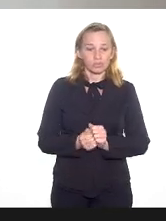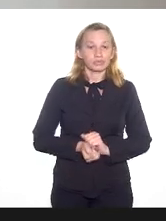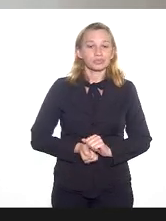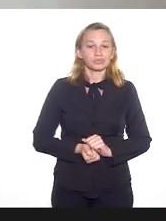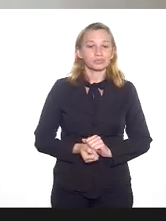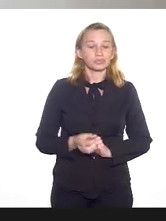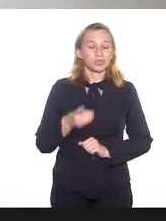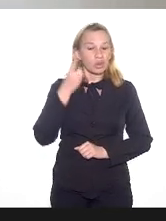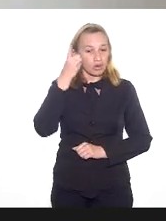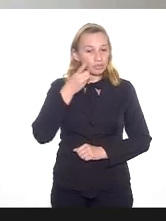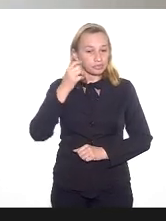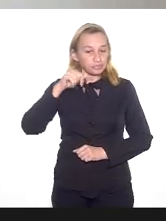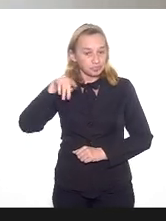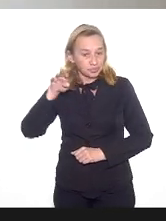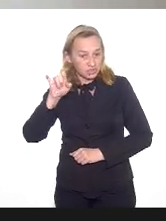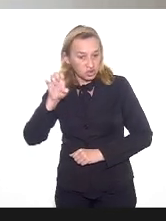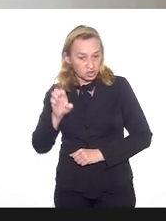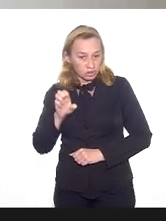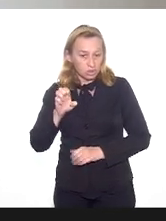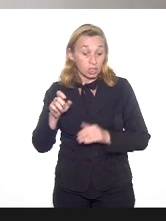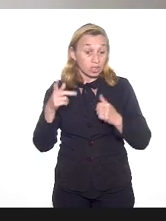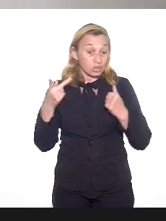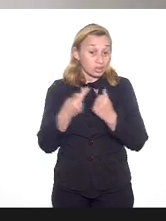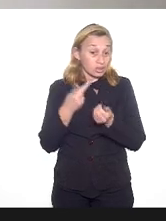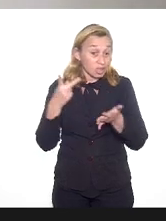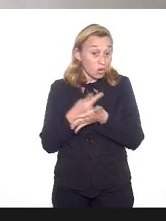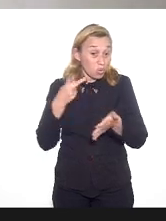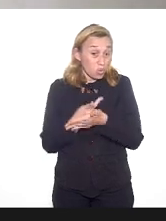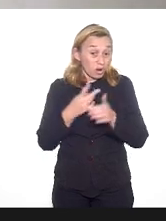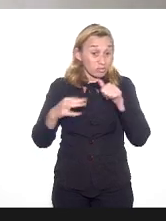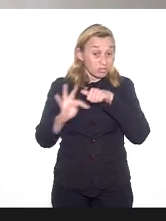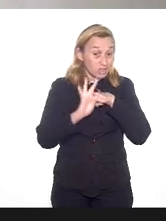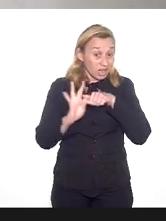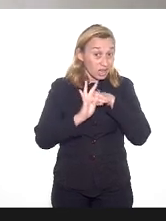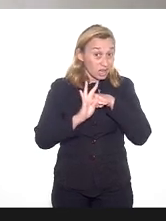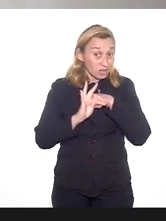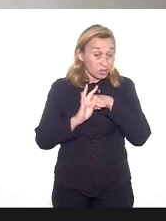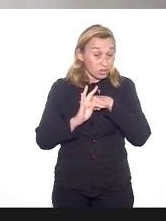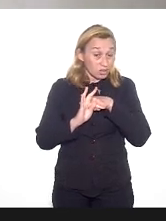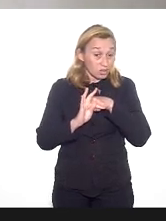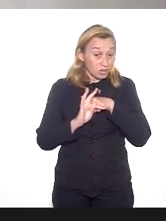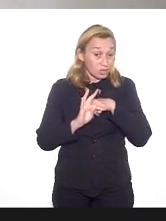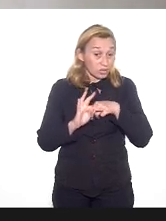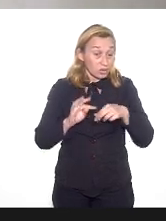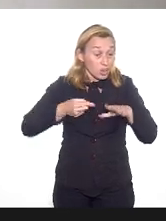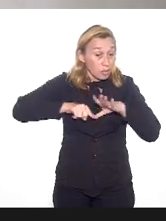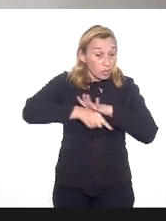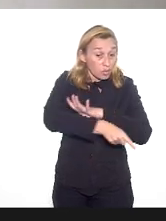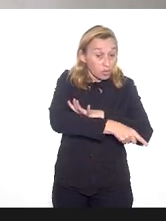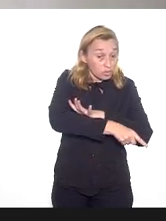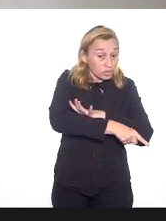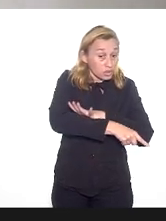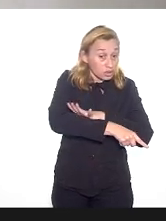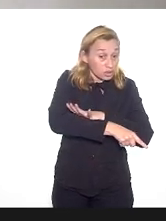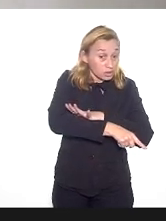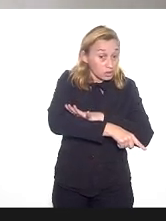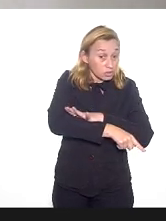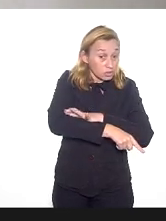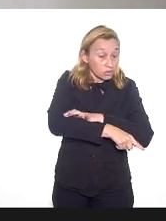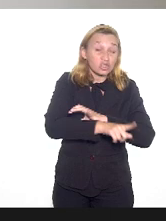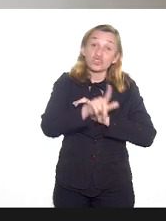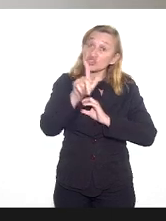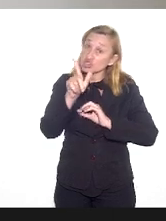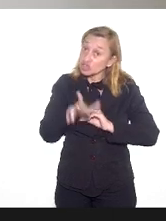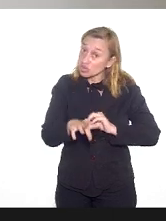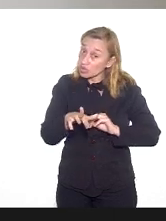deputado Alexandre, que eu acho que tem um erro técnico no relatório do deputado Alexandre, que acaba aprofundando